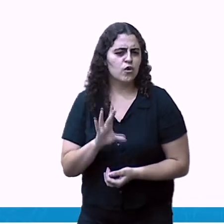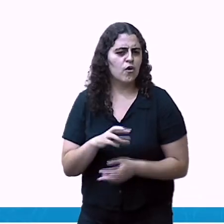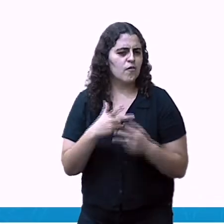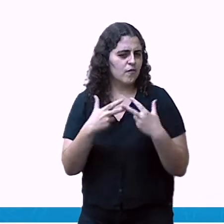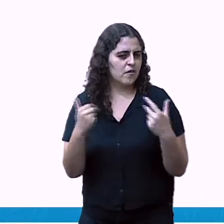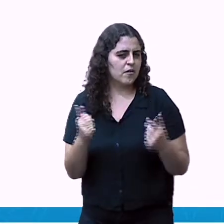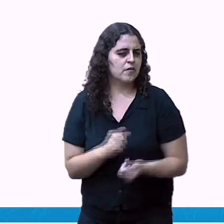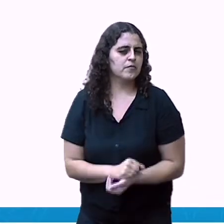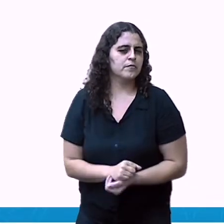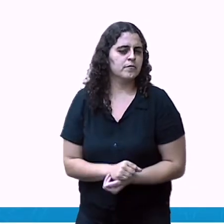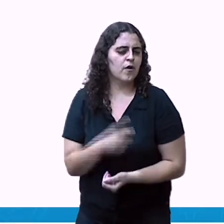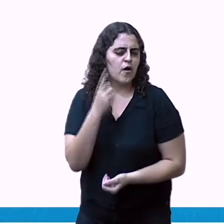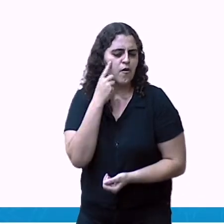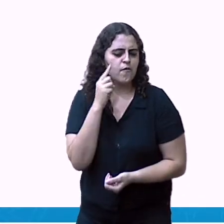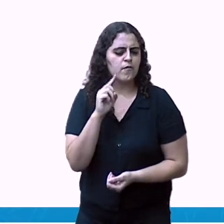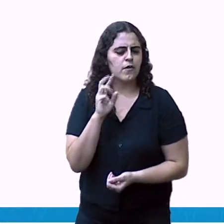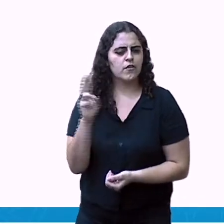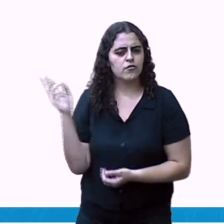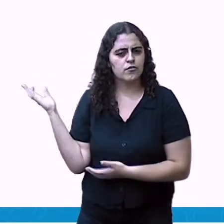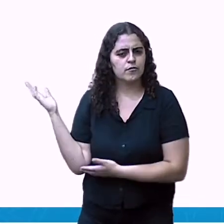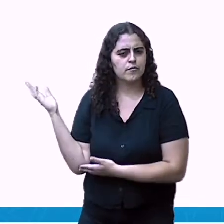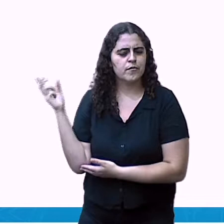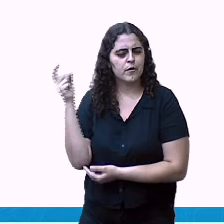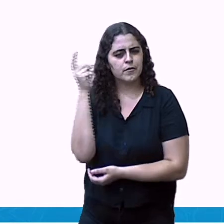Observe os sentimentos que a professora trouxe.